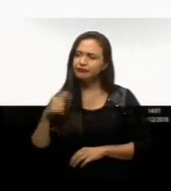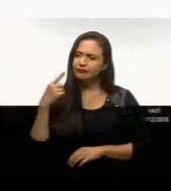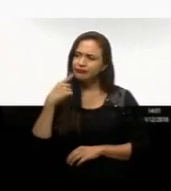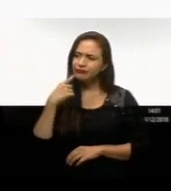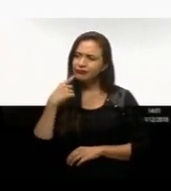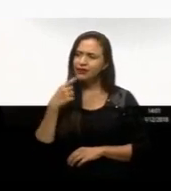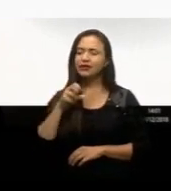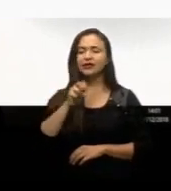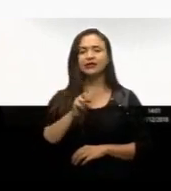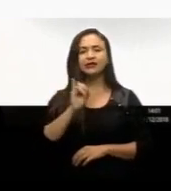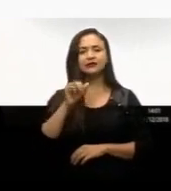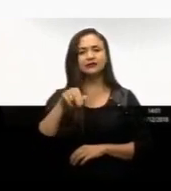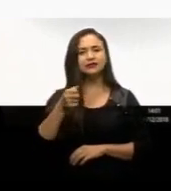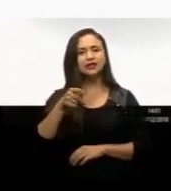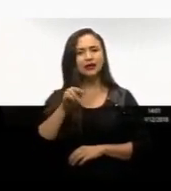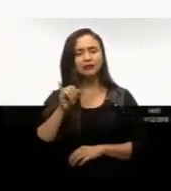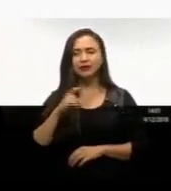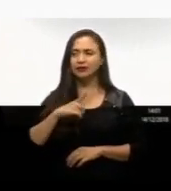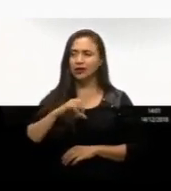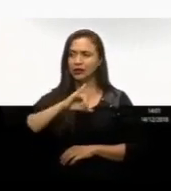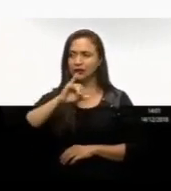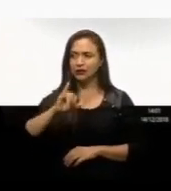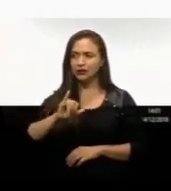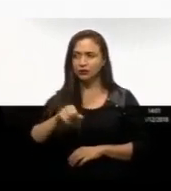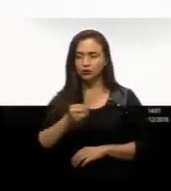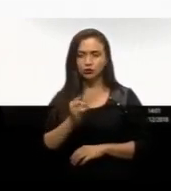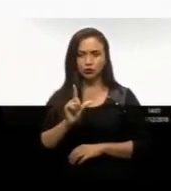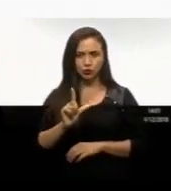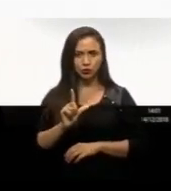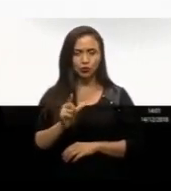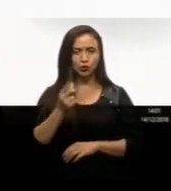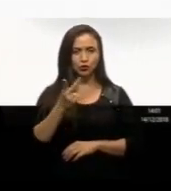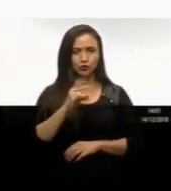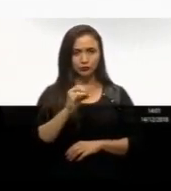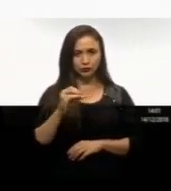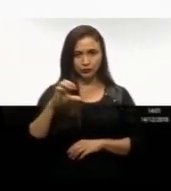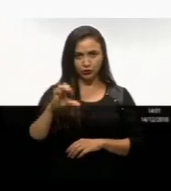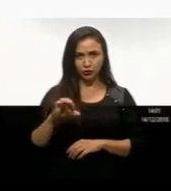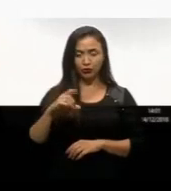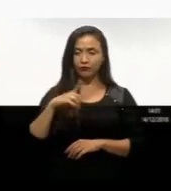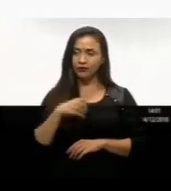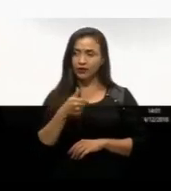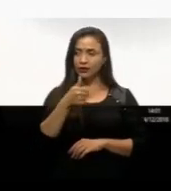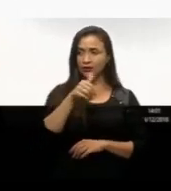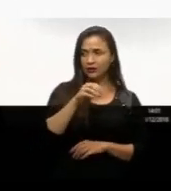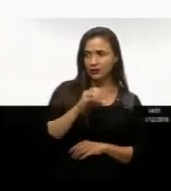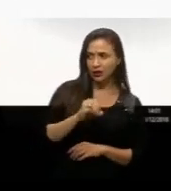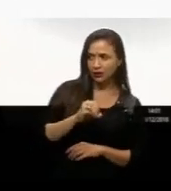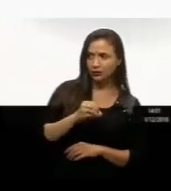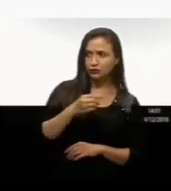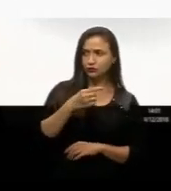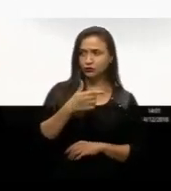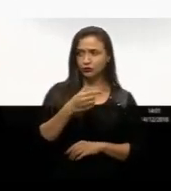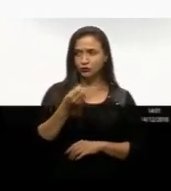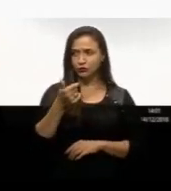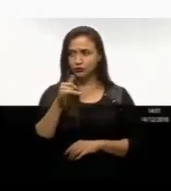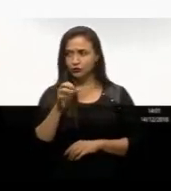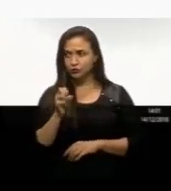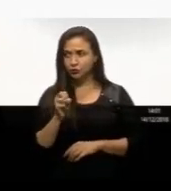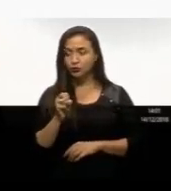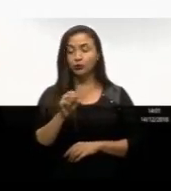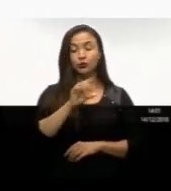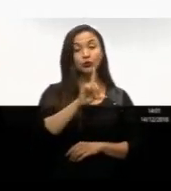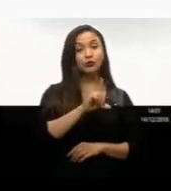Sinap a partir de julho, né? Então a gente tem ó, julho de 2009 e a gente tem ó, 10 de 2018